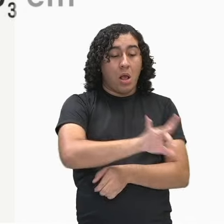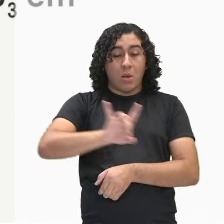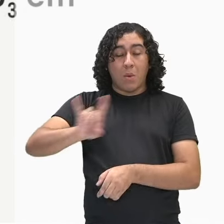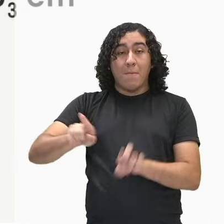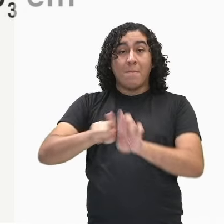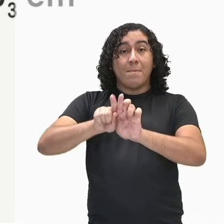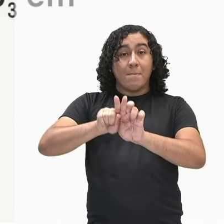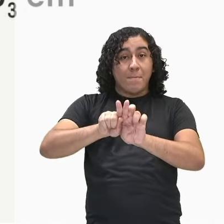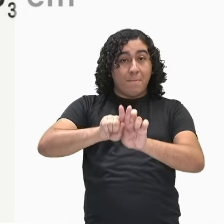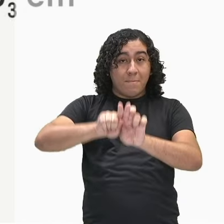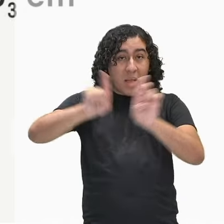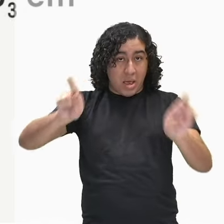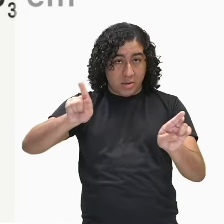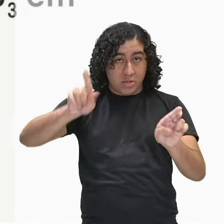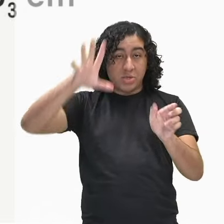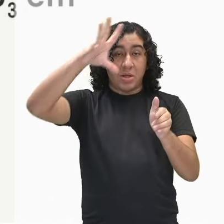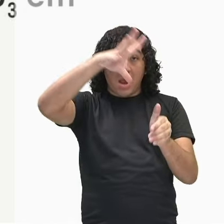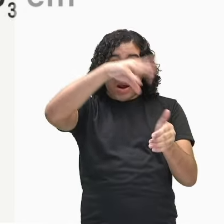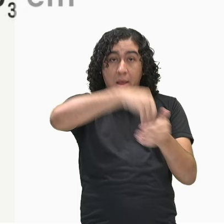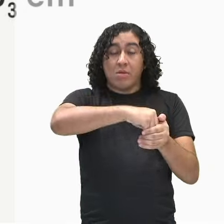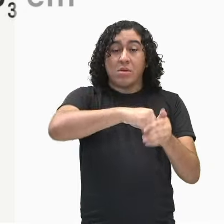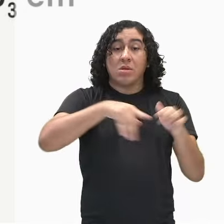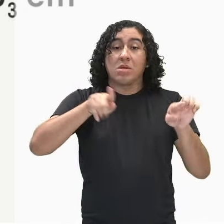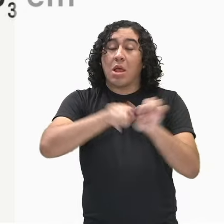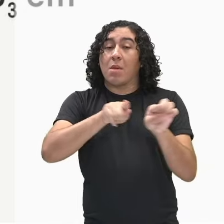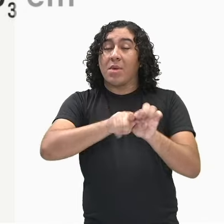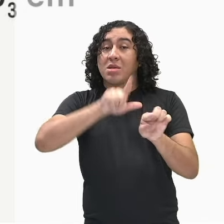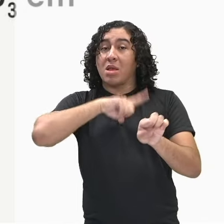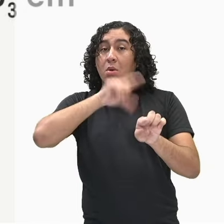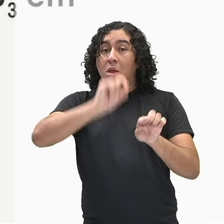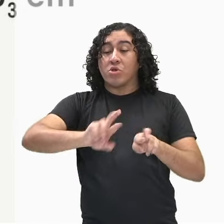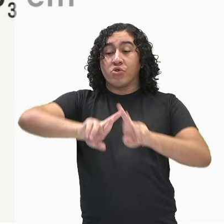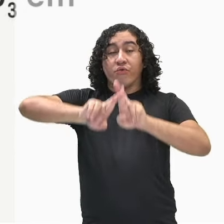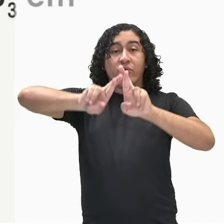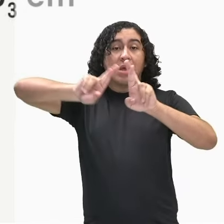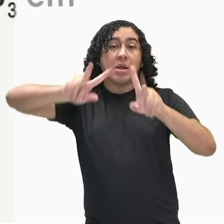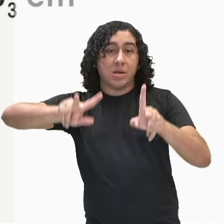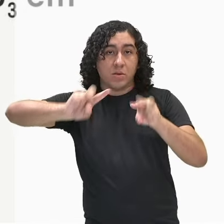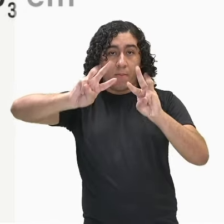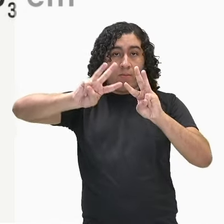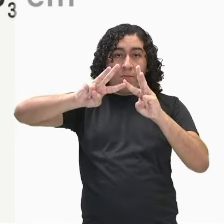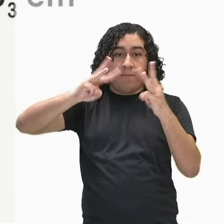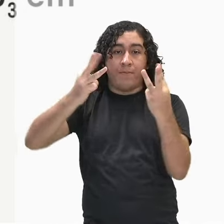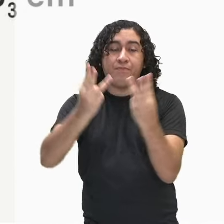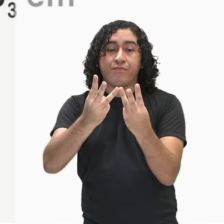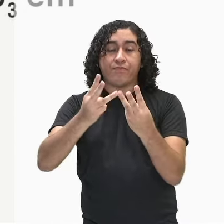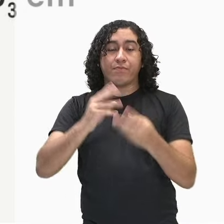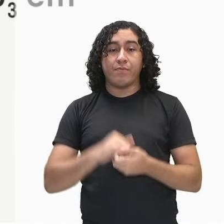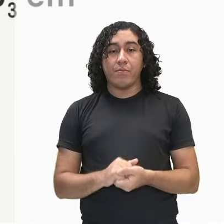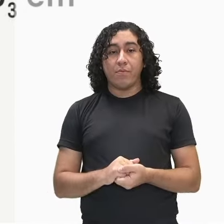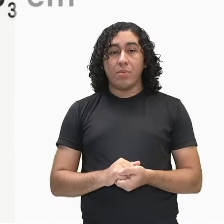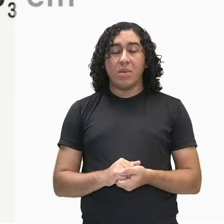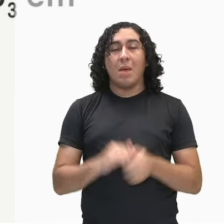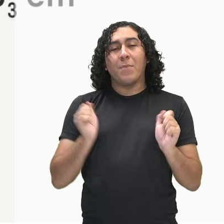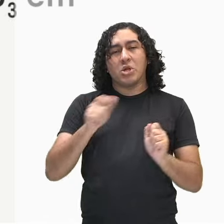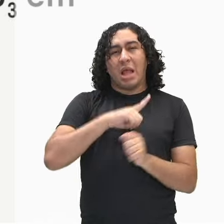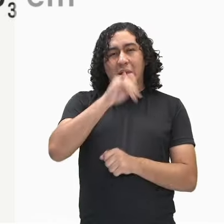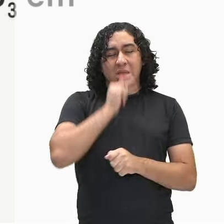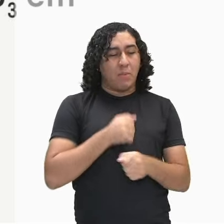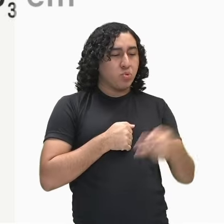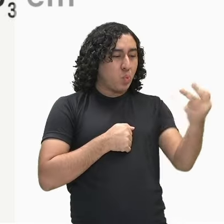cada uma delas foi colocada diferentes massas. Então eu posso ter colocado 2 aqui,